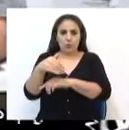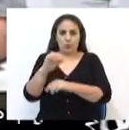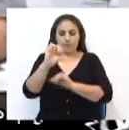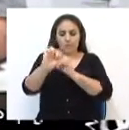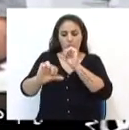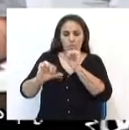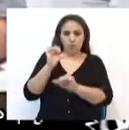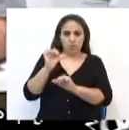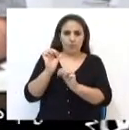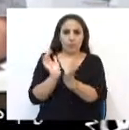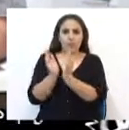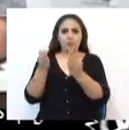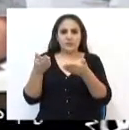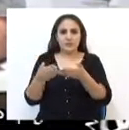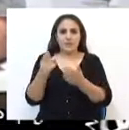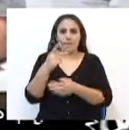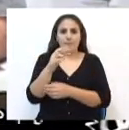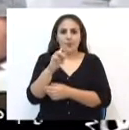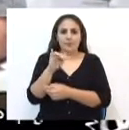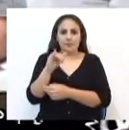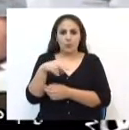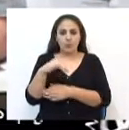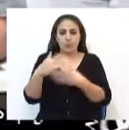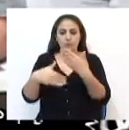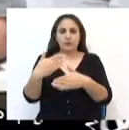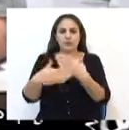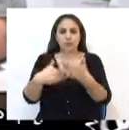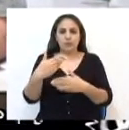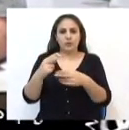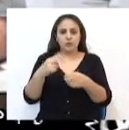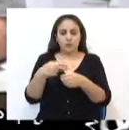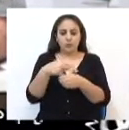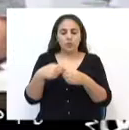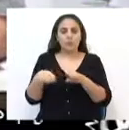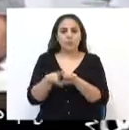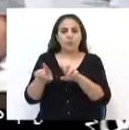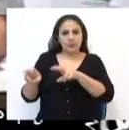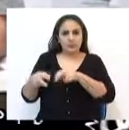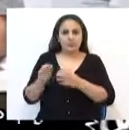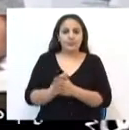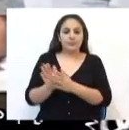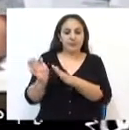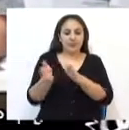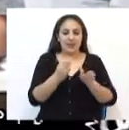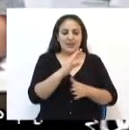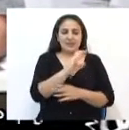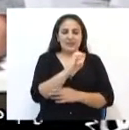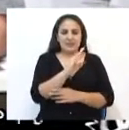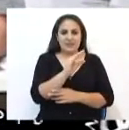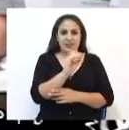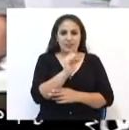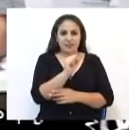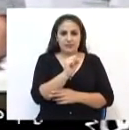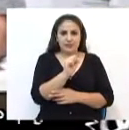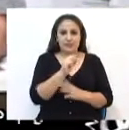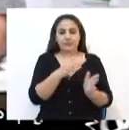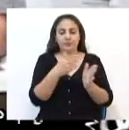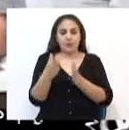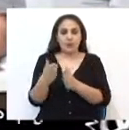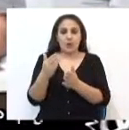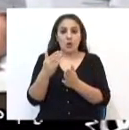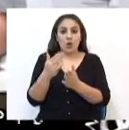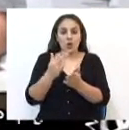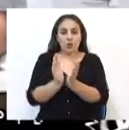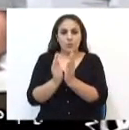ser Comissão de Patrimônio e de Desenvolvimento Urbano e do Interior. E a SEBS, Comissão de